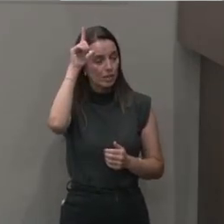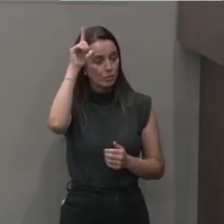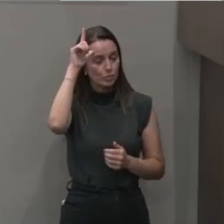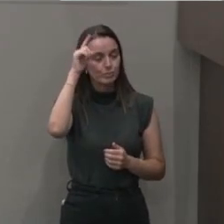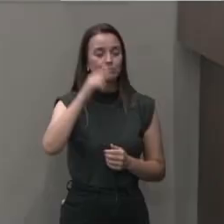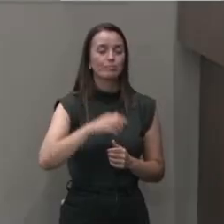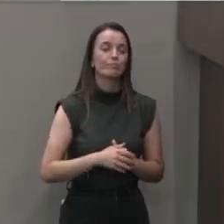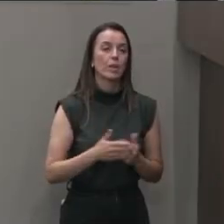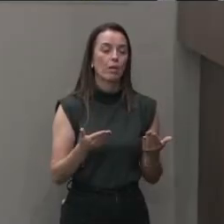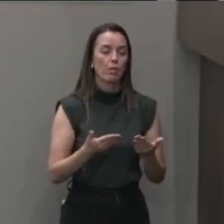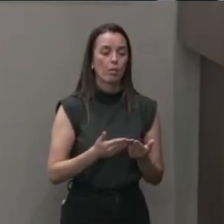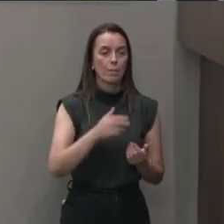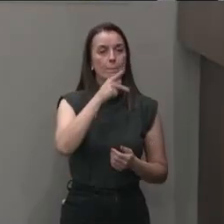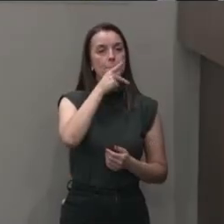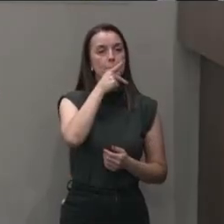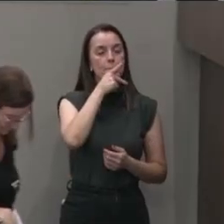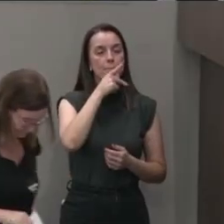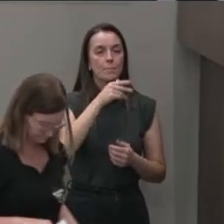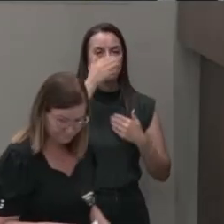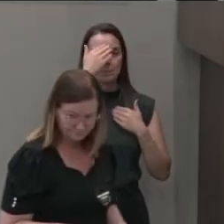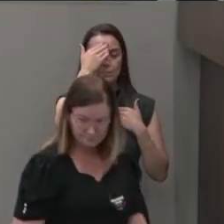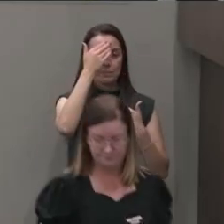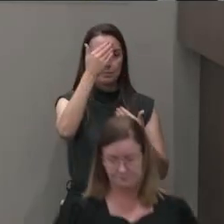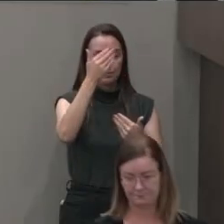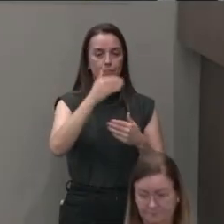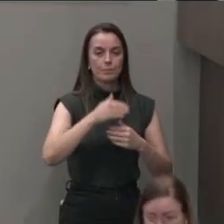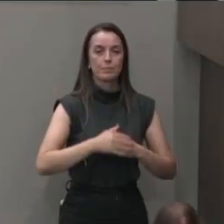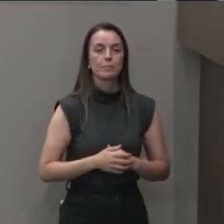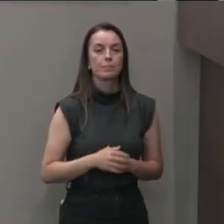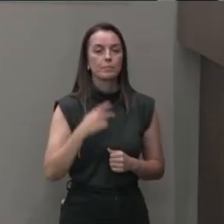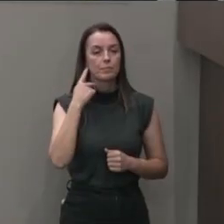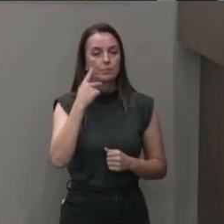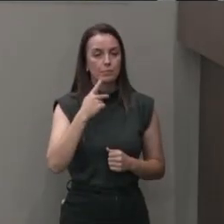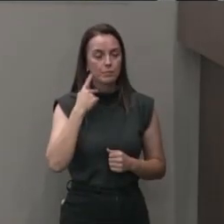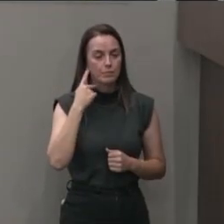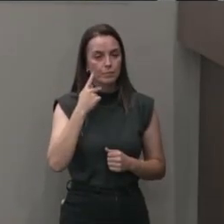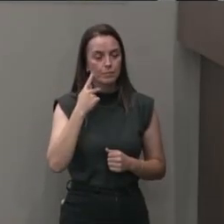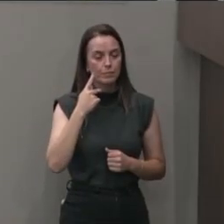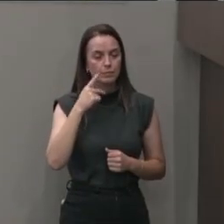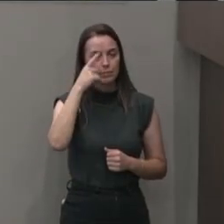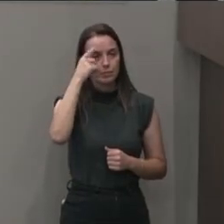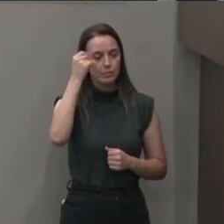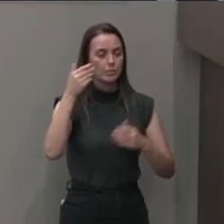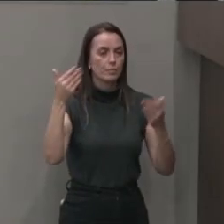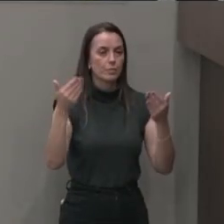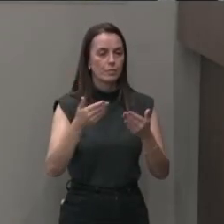Muito obrigado, presidente. Obrigado, vereadora Regina. Próxima vereadora, Marina Bernardes.